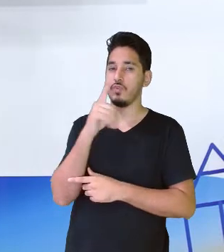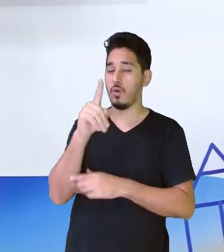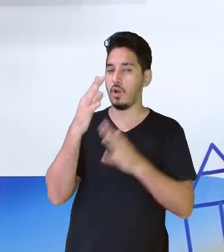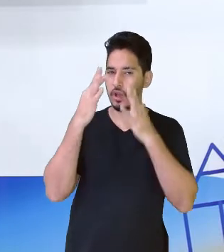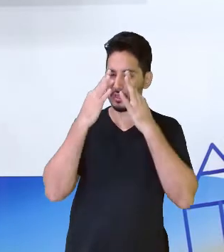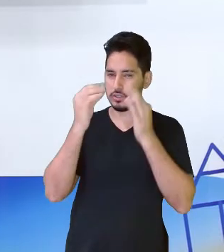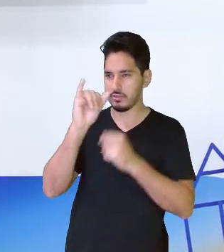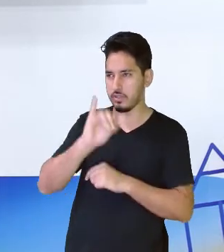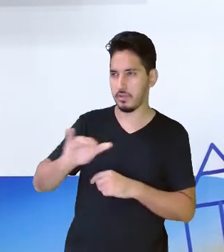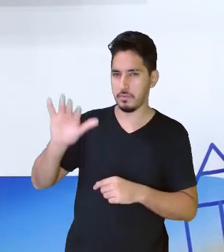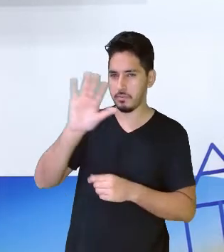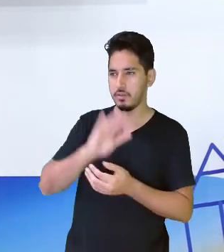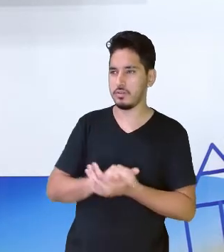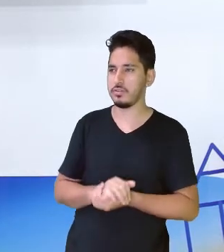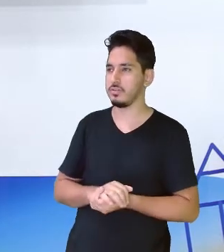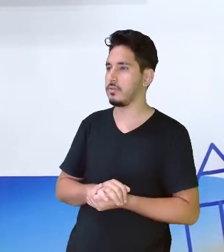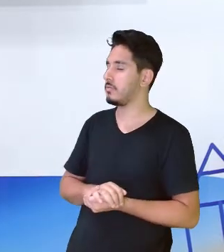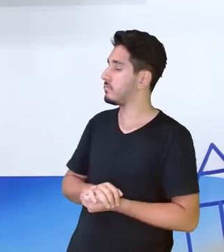na imagem.